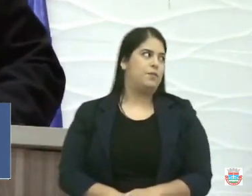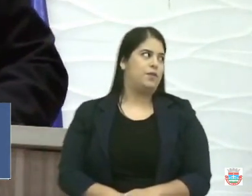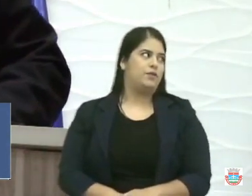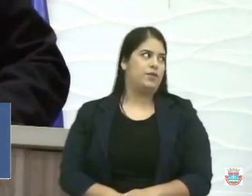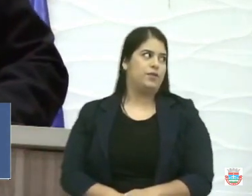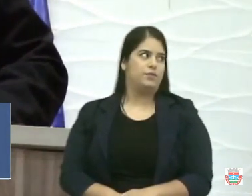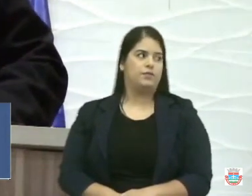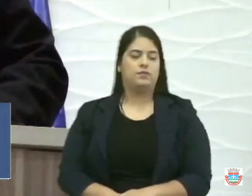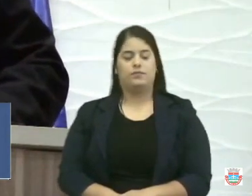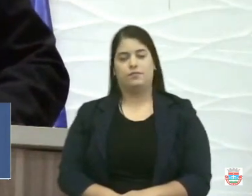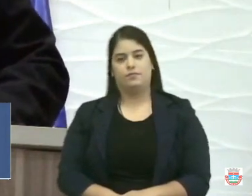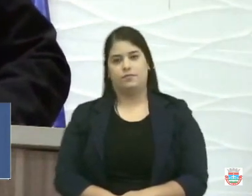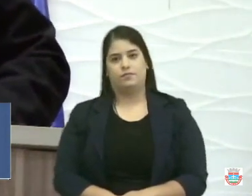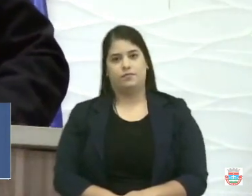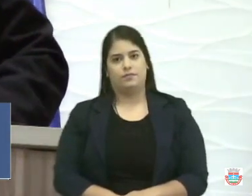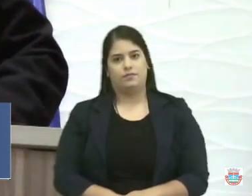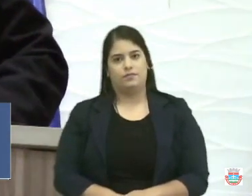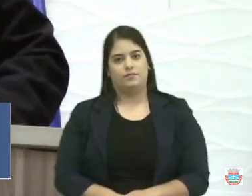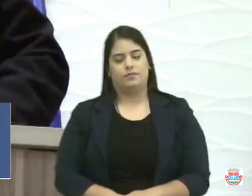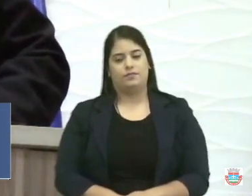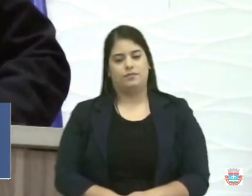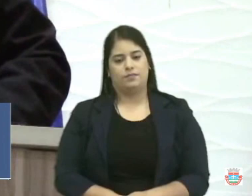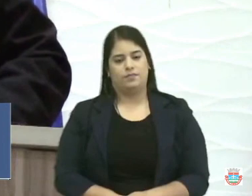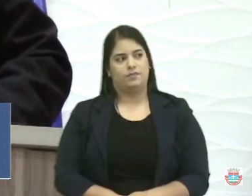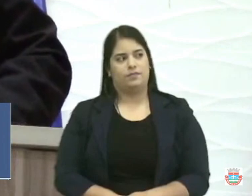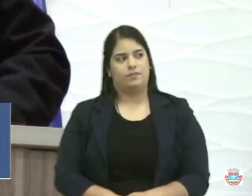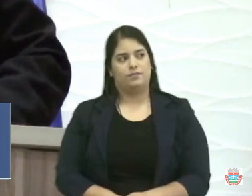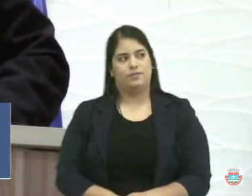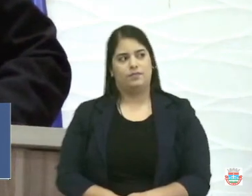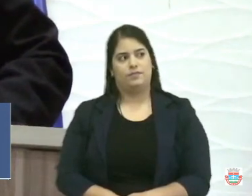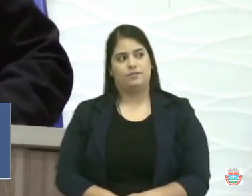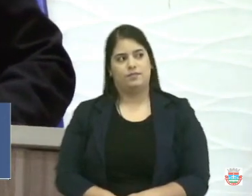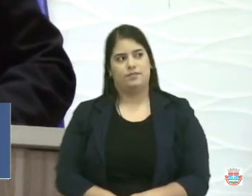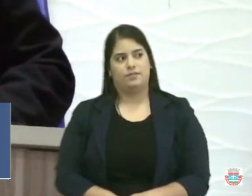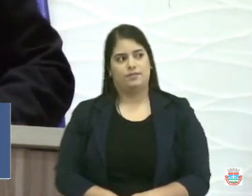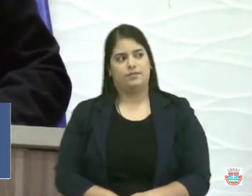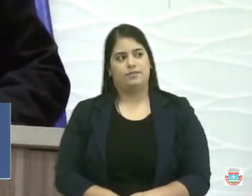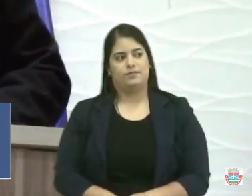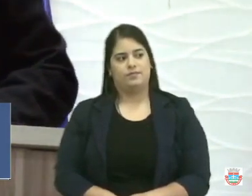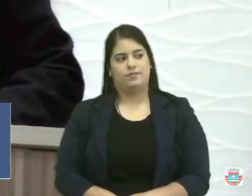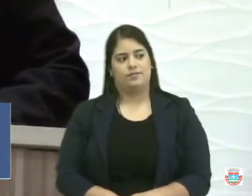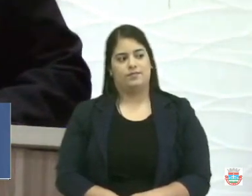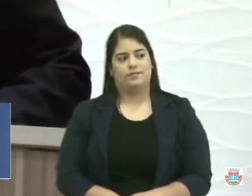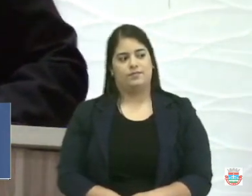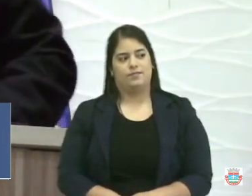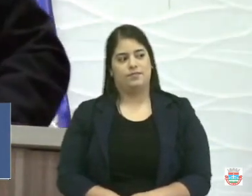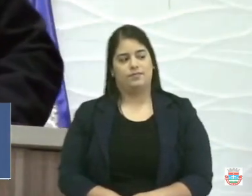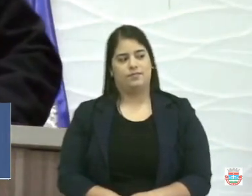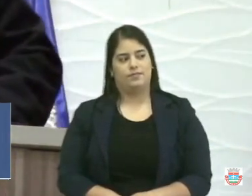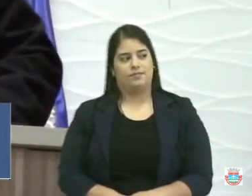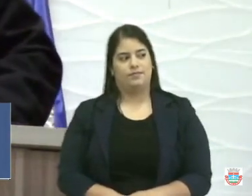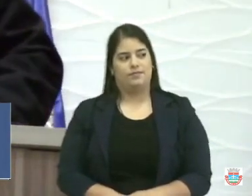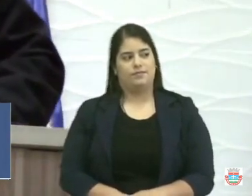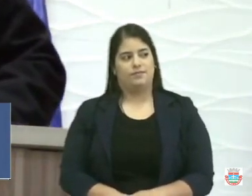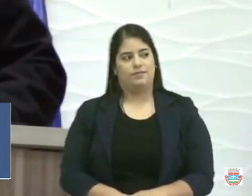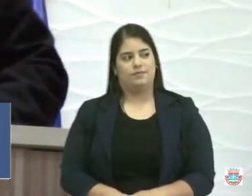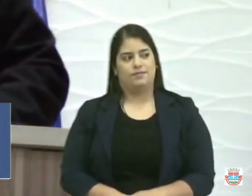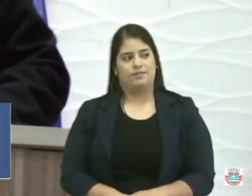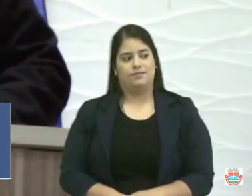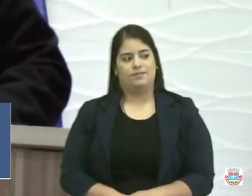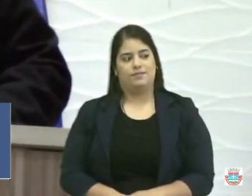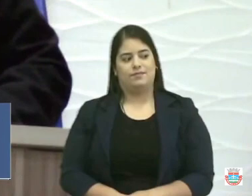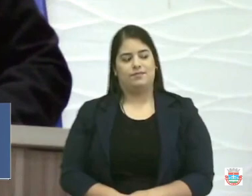Diga a mim, agora eu não faço mais, não. Não fico botando ninguém na ética, não. O senhor está botando na ética para chegar o vereador aqui, o senhor botou na ética para perder meu